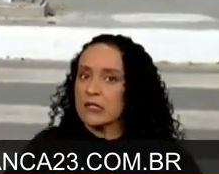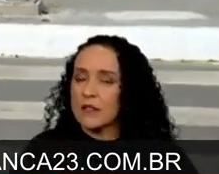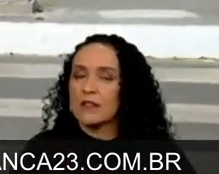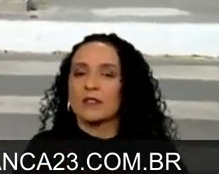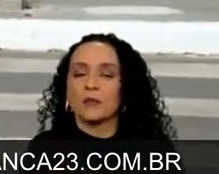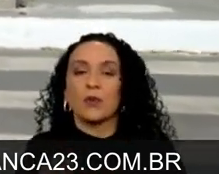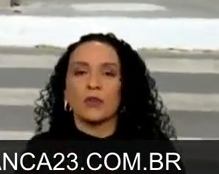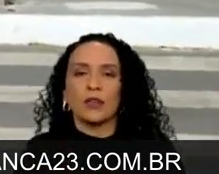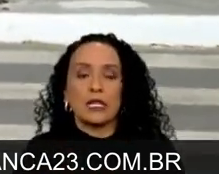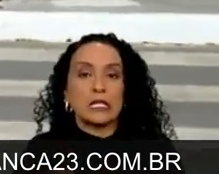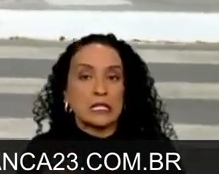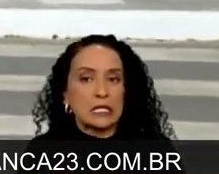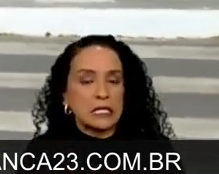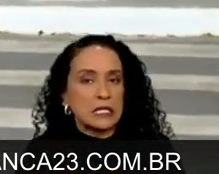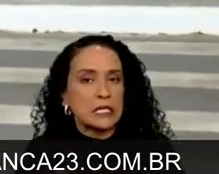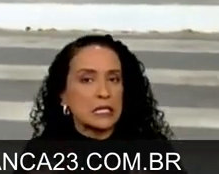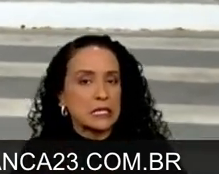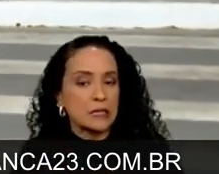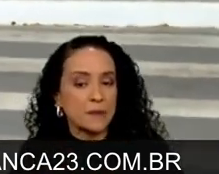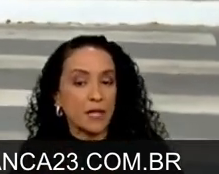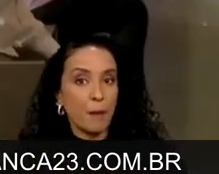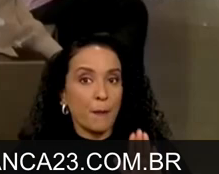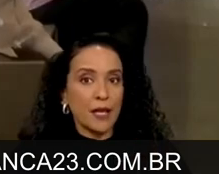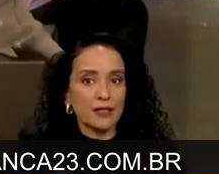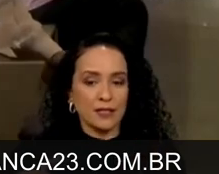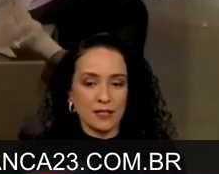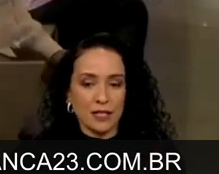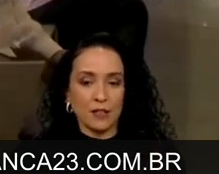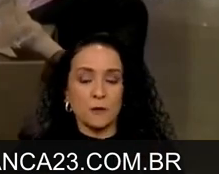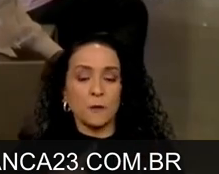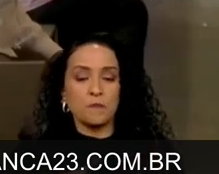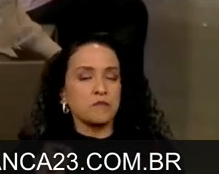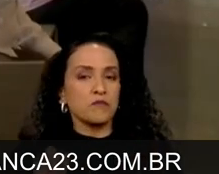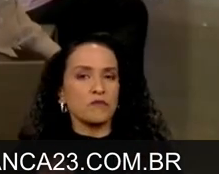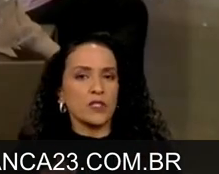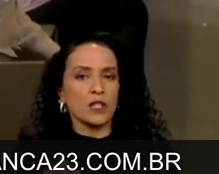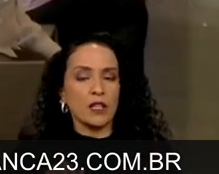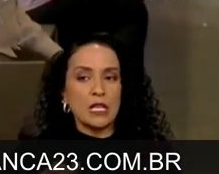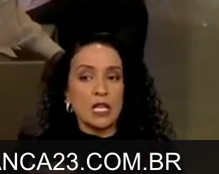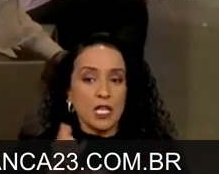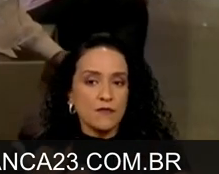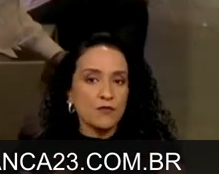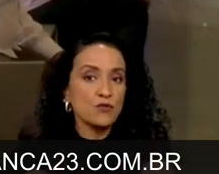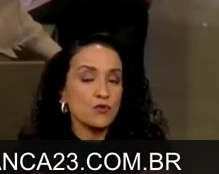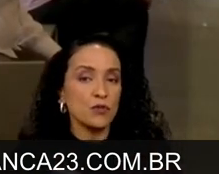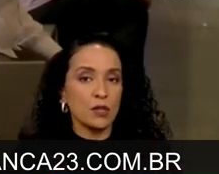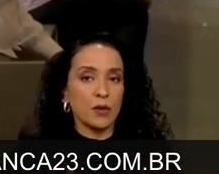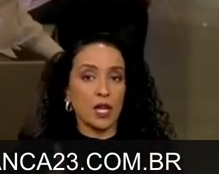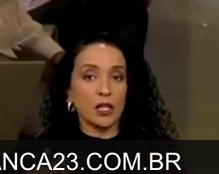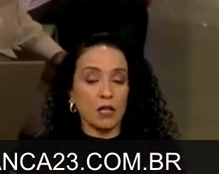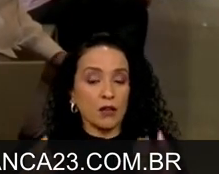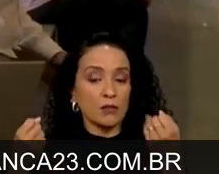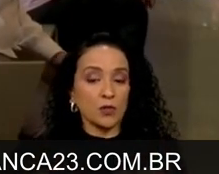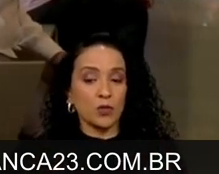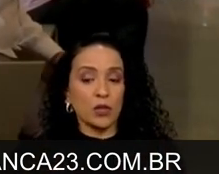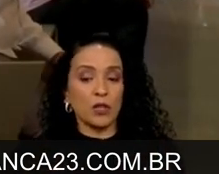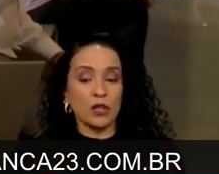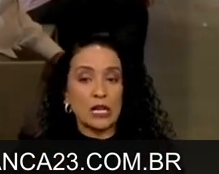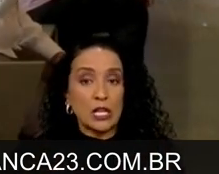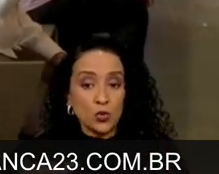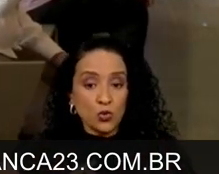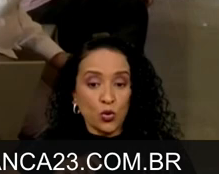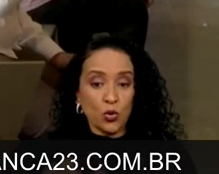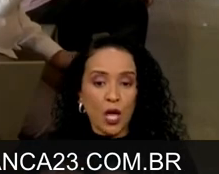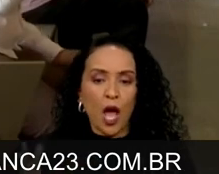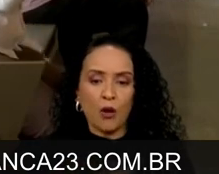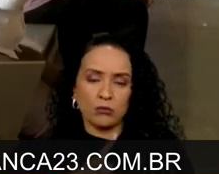ainda mais dependendo da região da cidade. Tem uma questão de infraestrutura. Então, nós estamos falando, as regiões centrais,